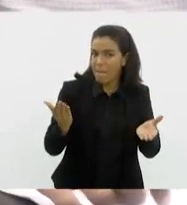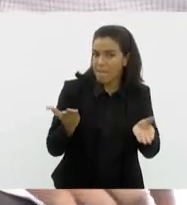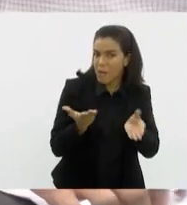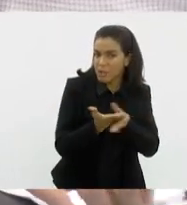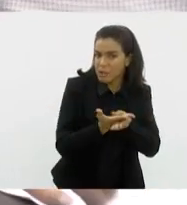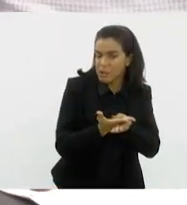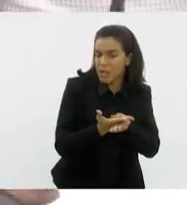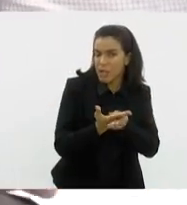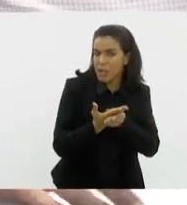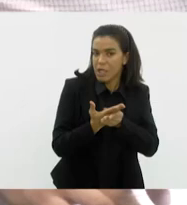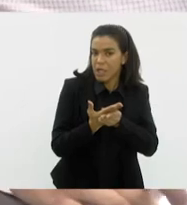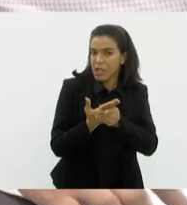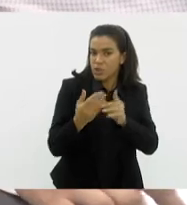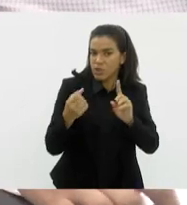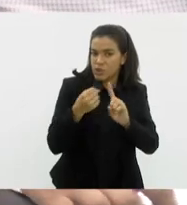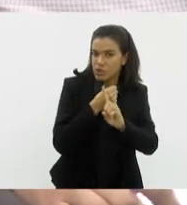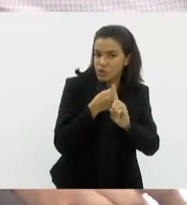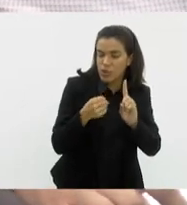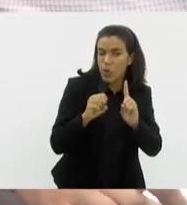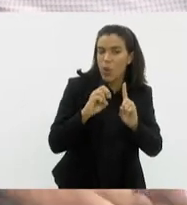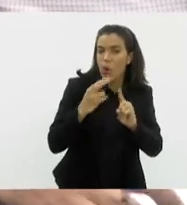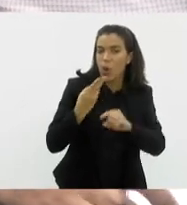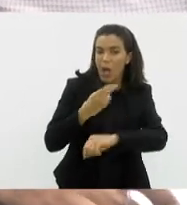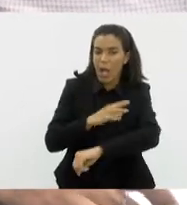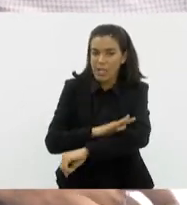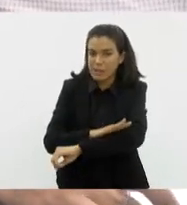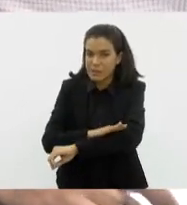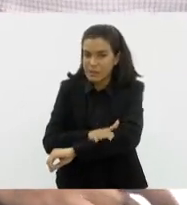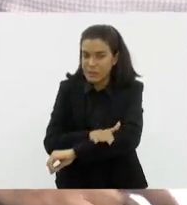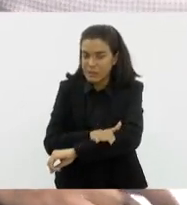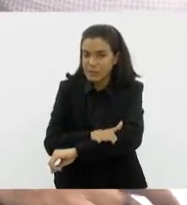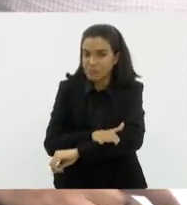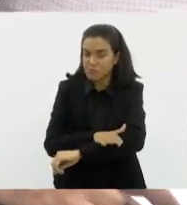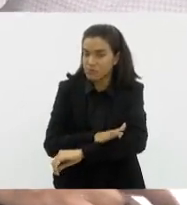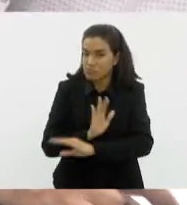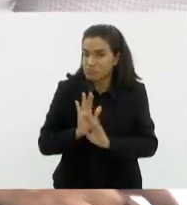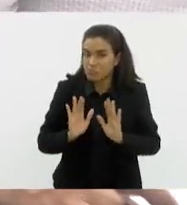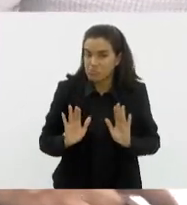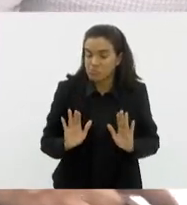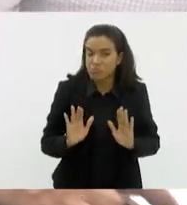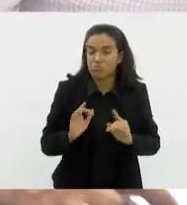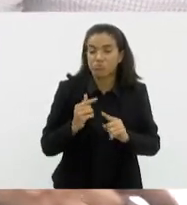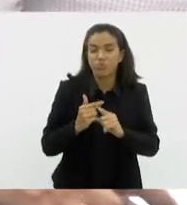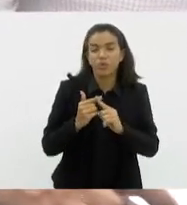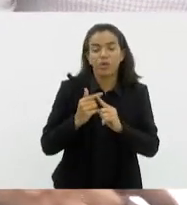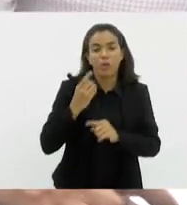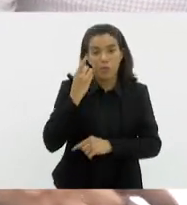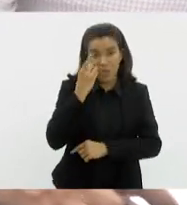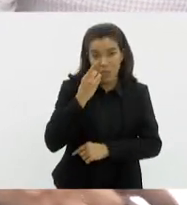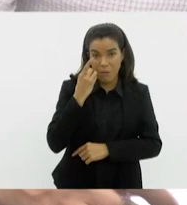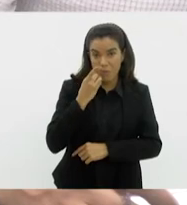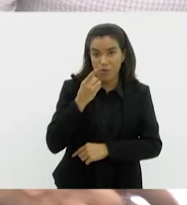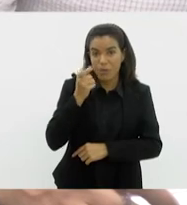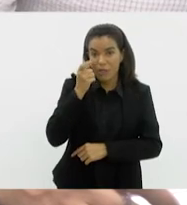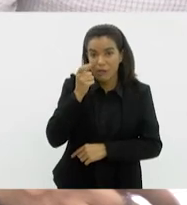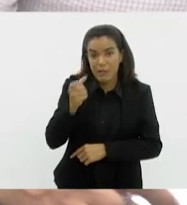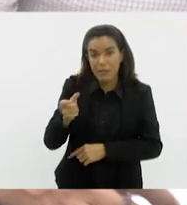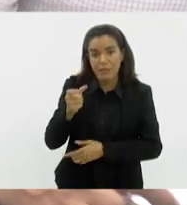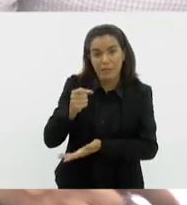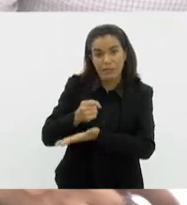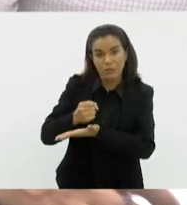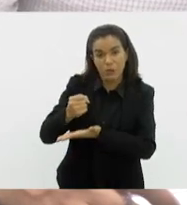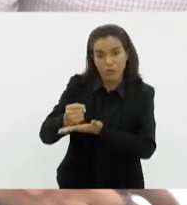contra a mulher, ou de racismo, etc. Porque aí, o deputado que vai contratar, por exemplo,